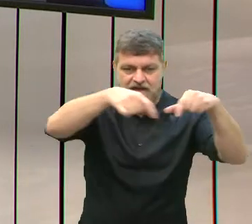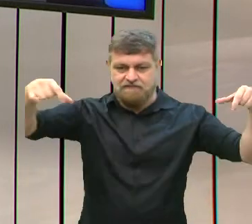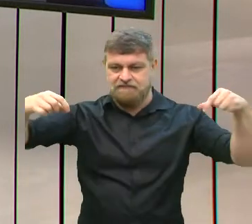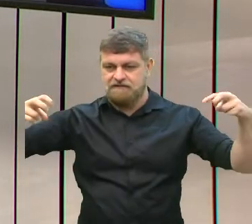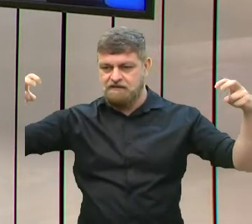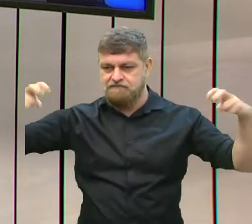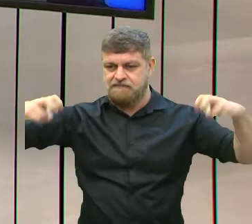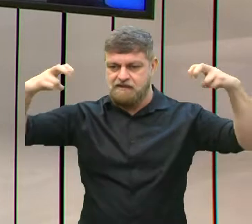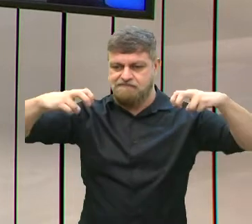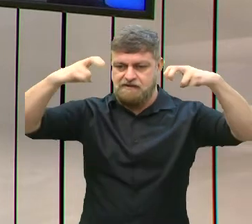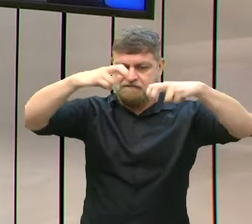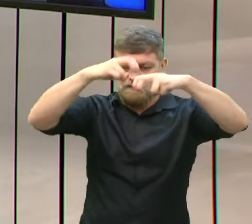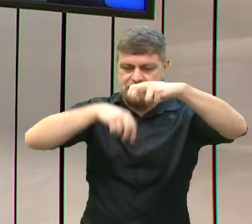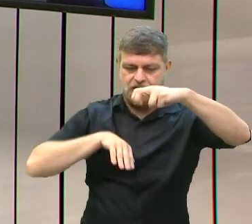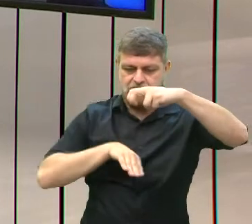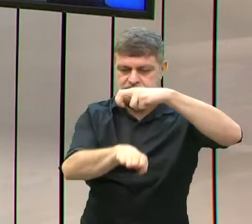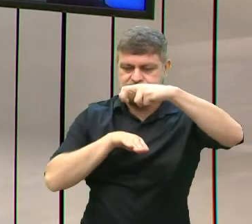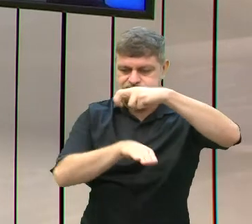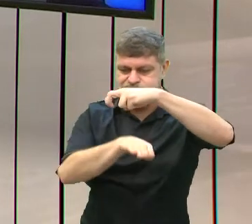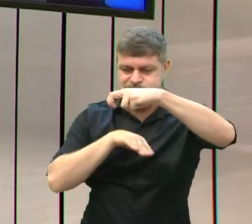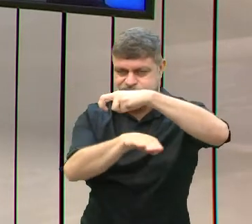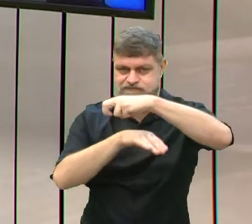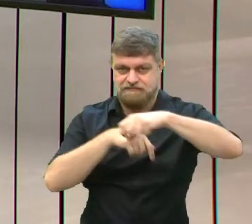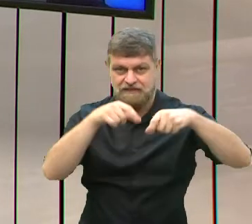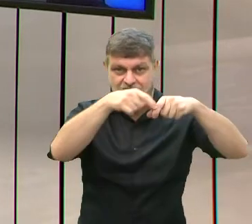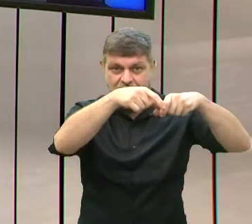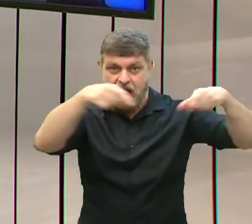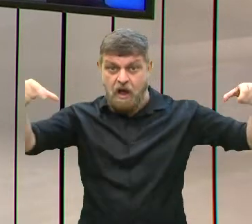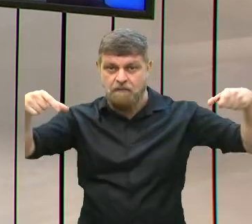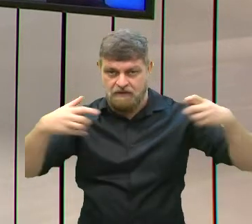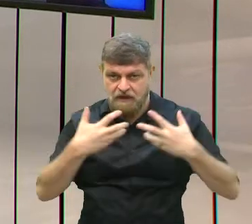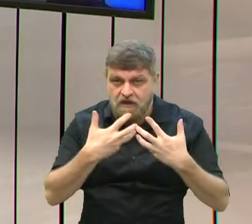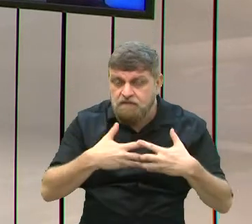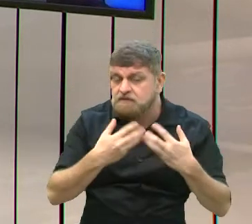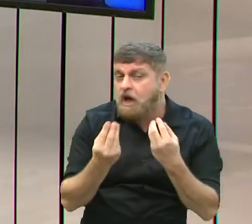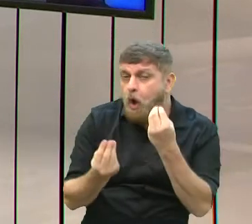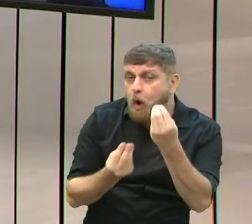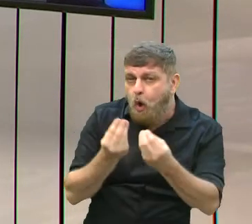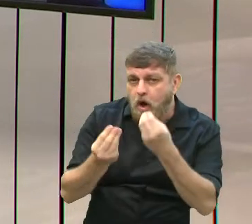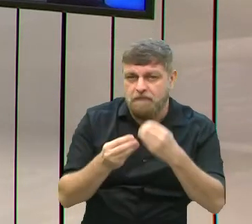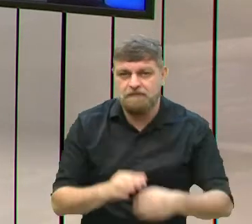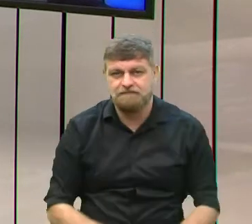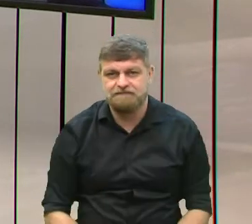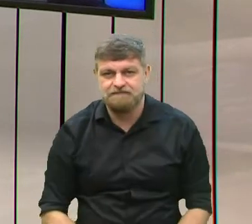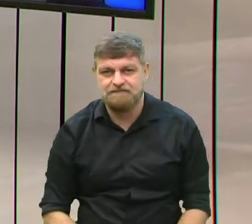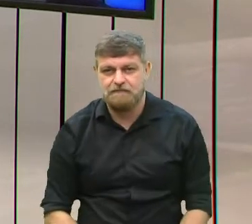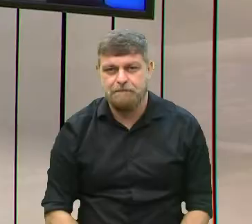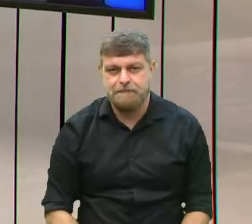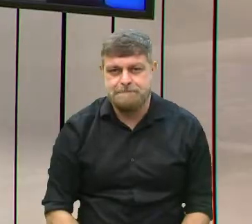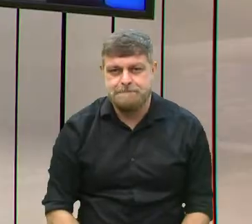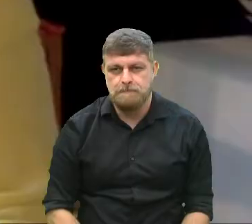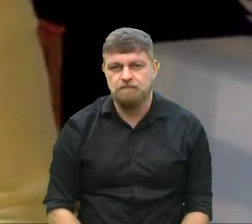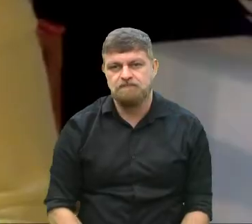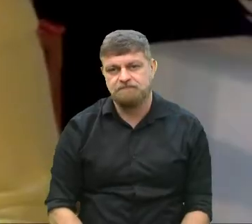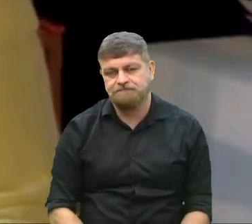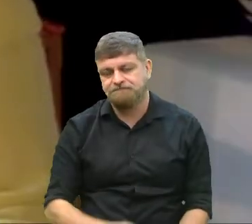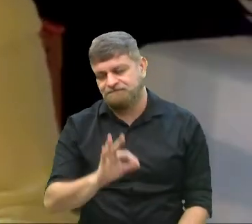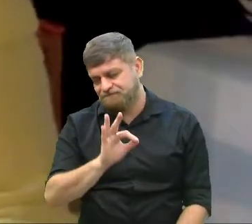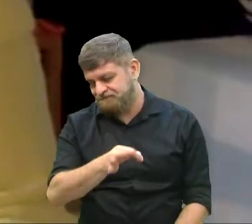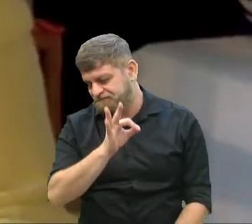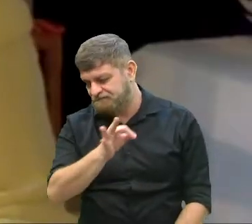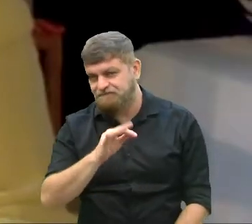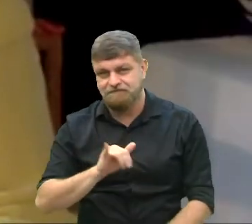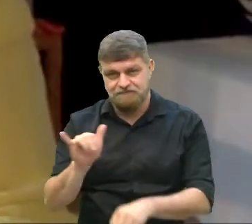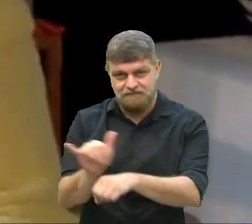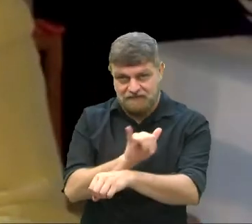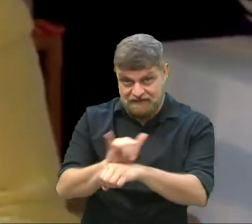o impacto disso, essa passarela, como é que ela tem funcionado aí no Rio de Janeiro? Pois é um